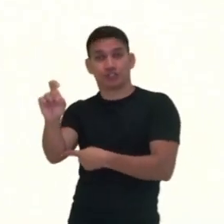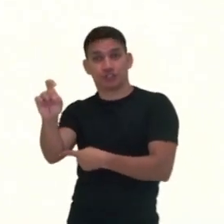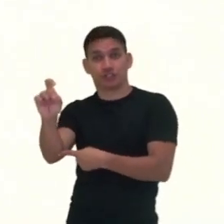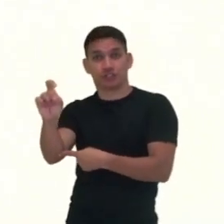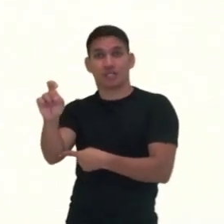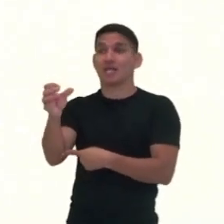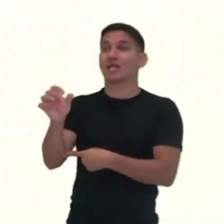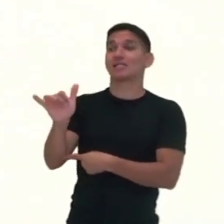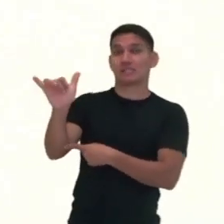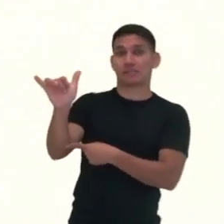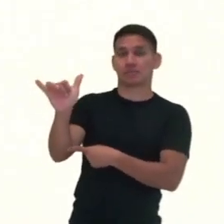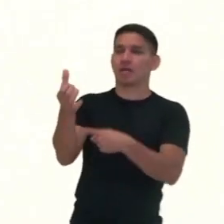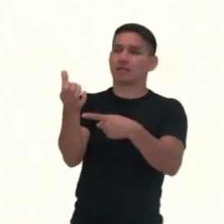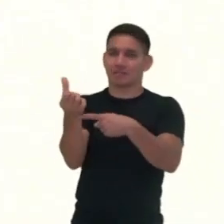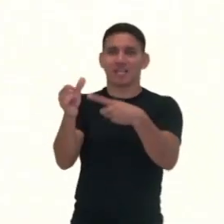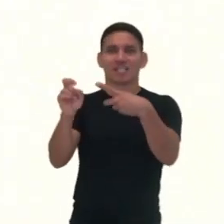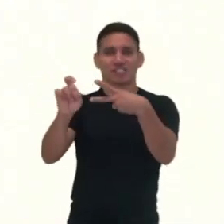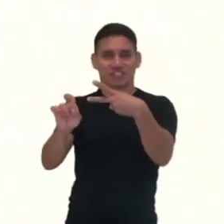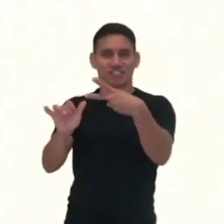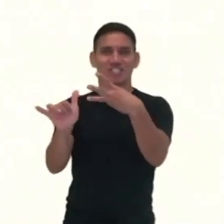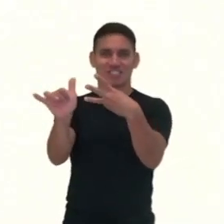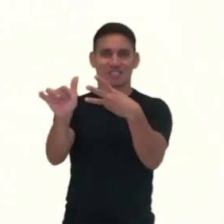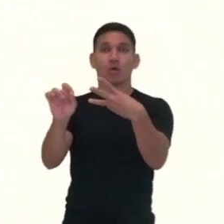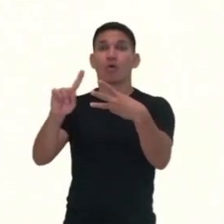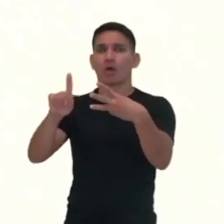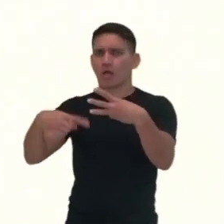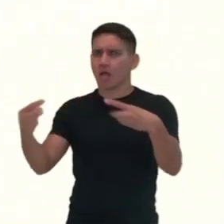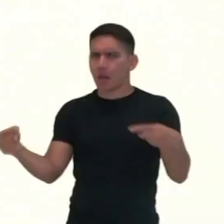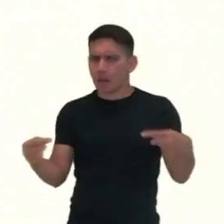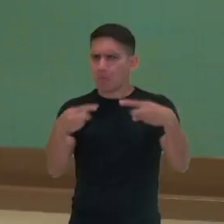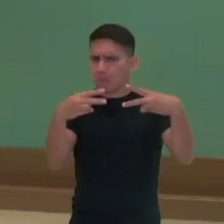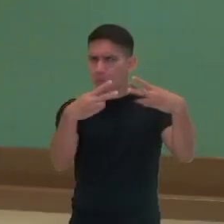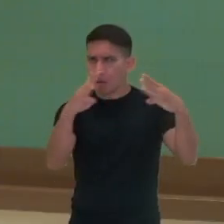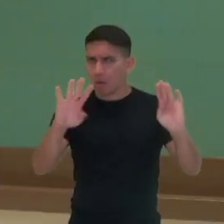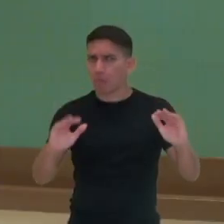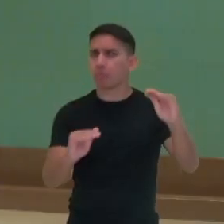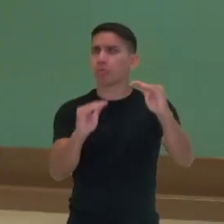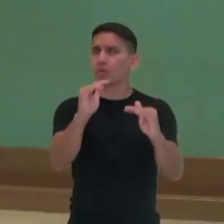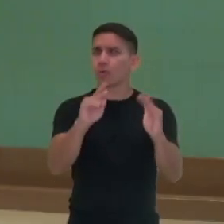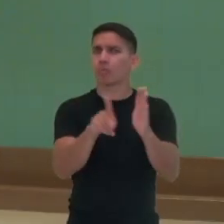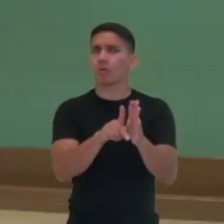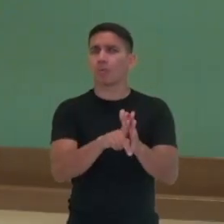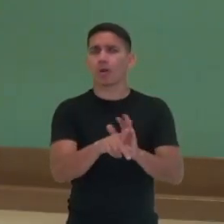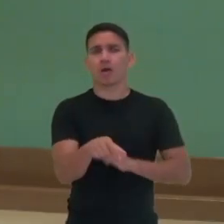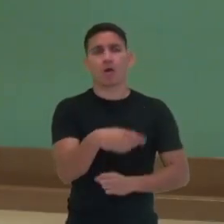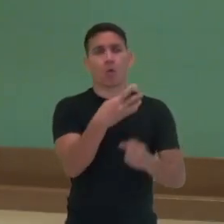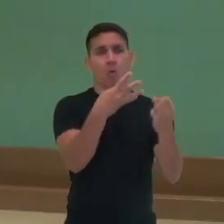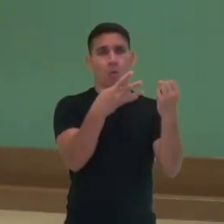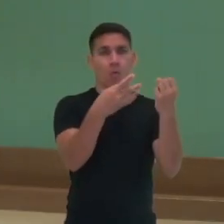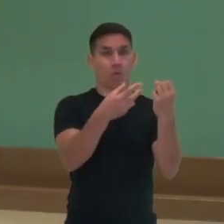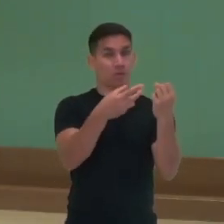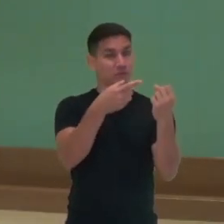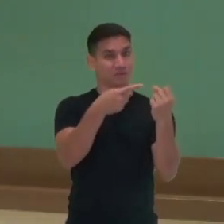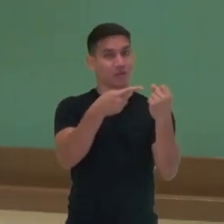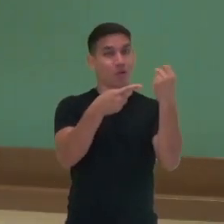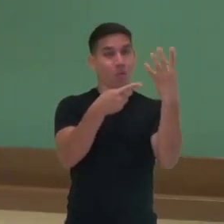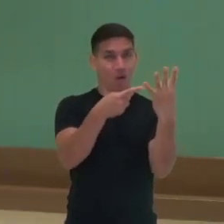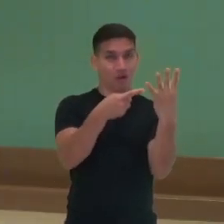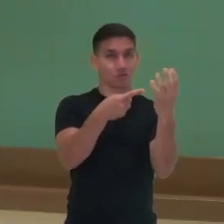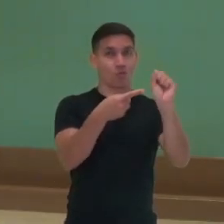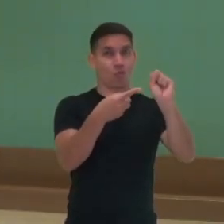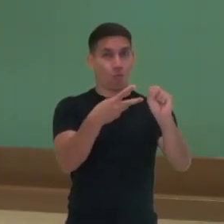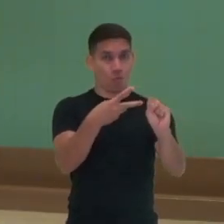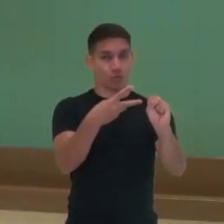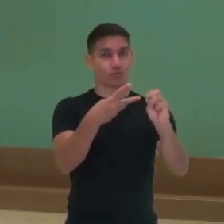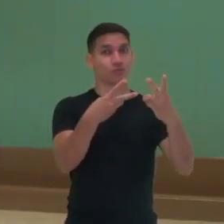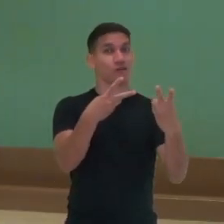e y são diretamente proporcionais aos números 4, 8 e 20. Então, ele já afirmou que